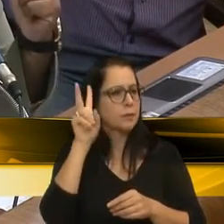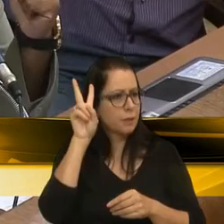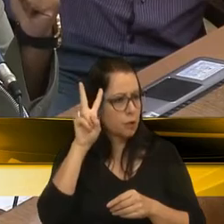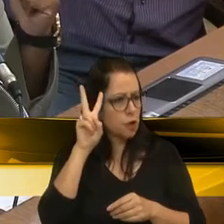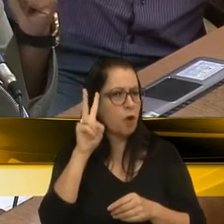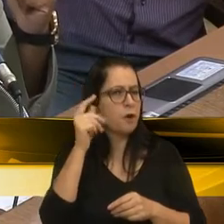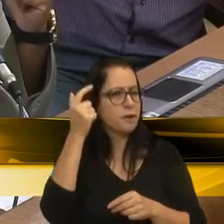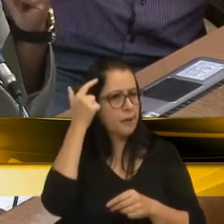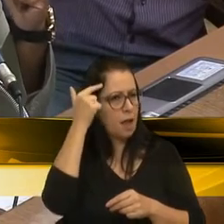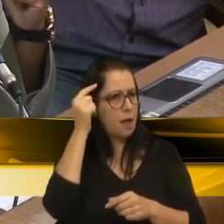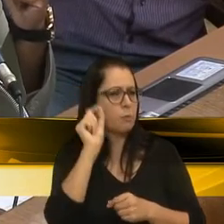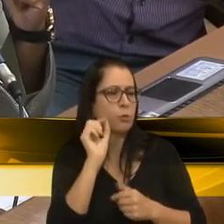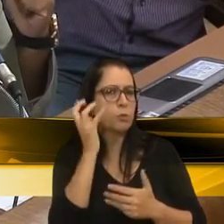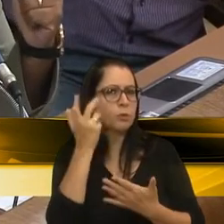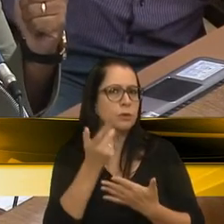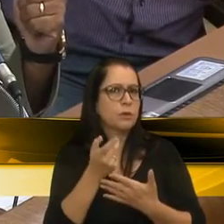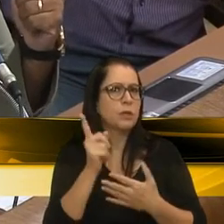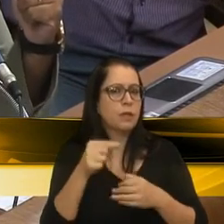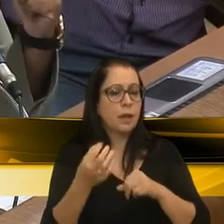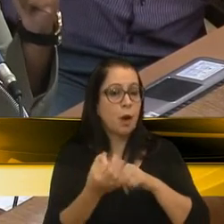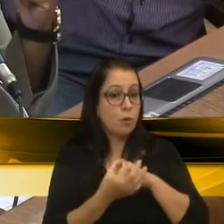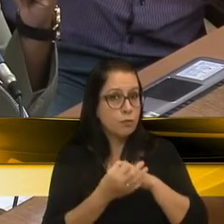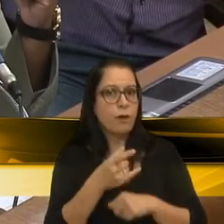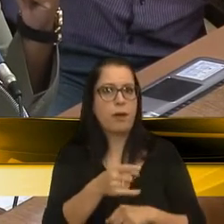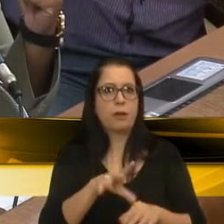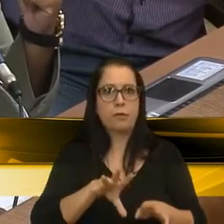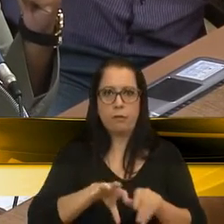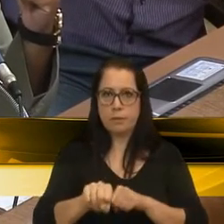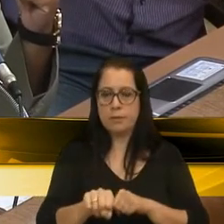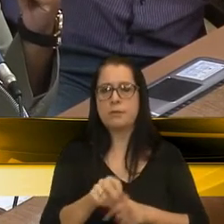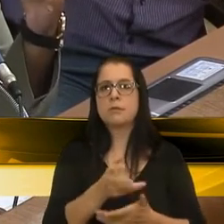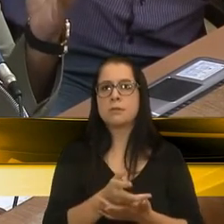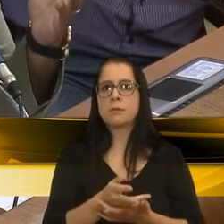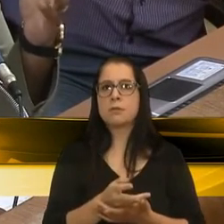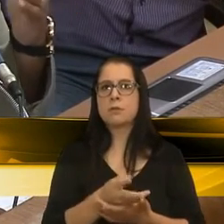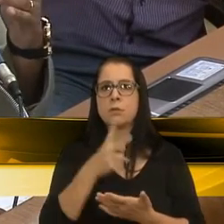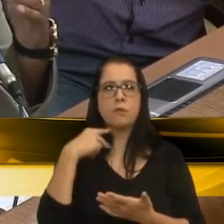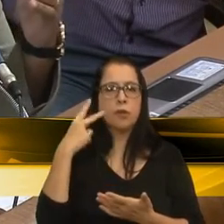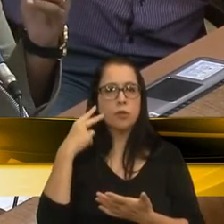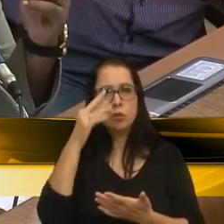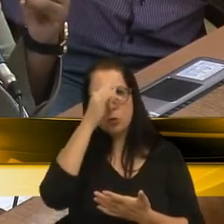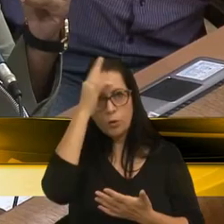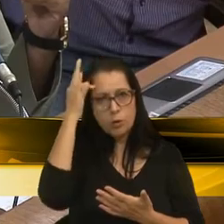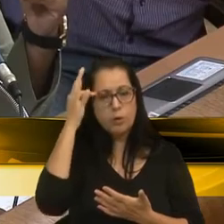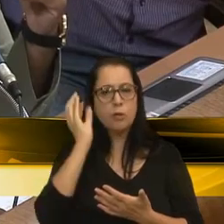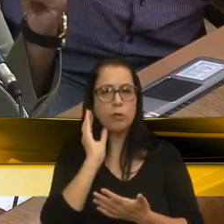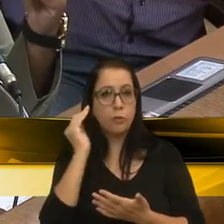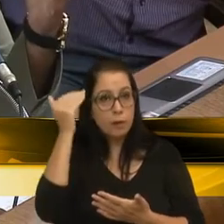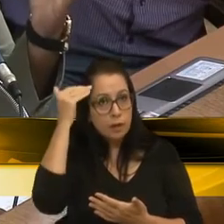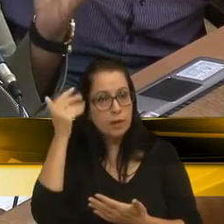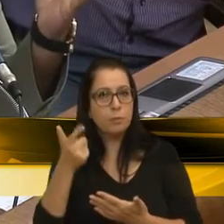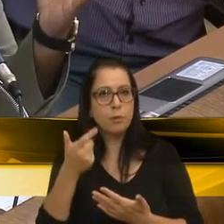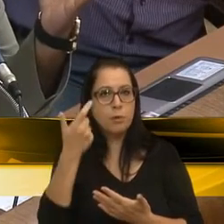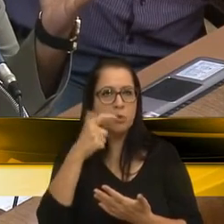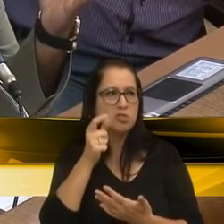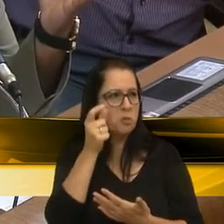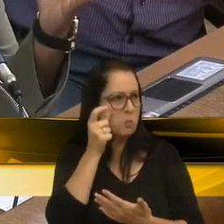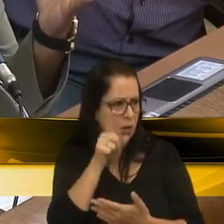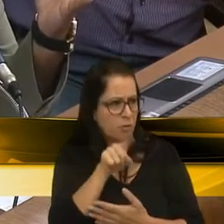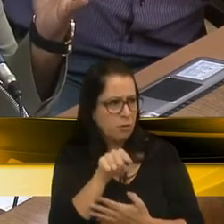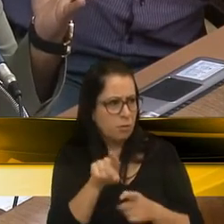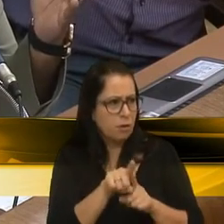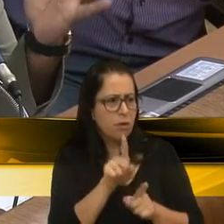cabeça, que é um advogado, formação como o vereador Toigo, o vereador Felipe, acho que o Périco também